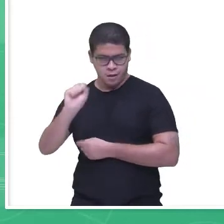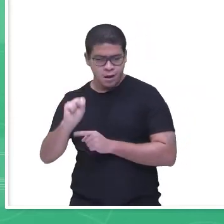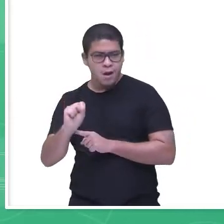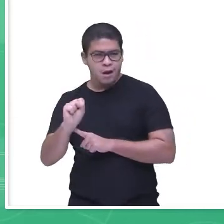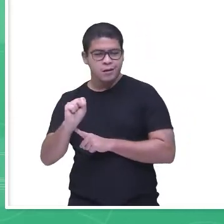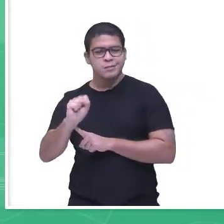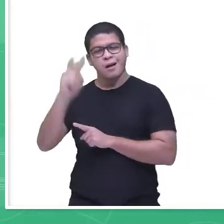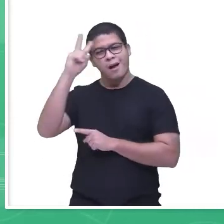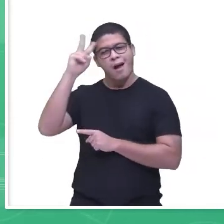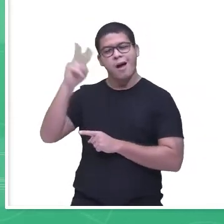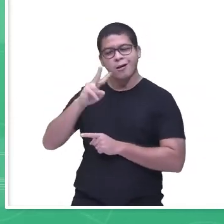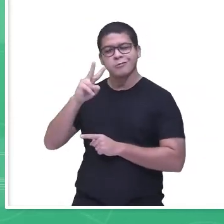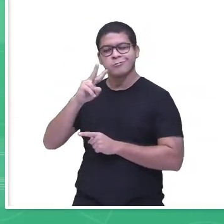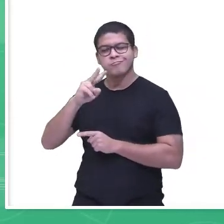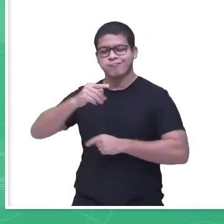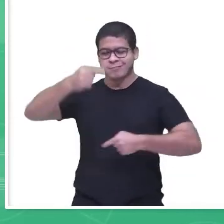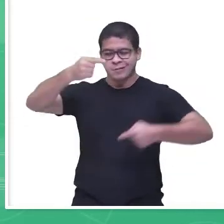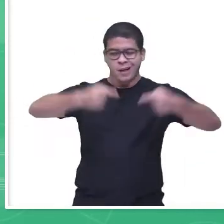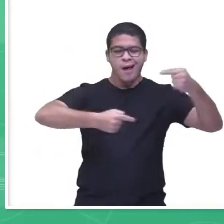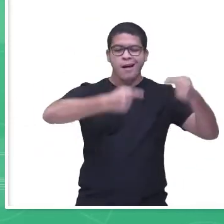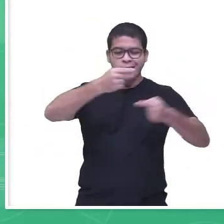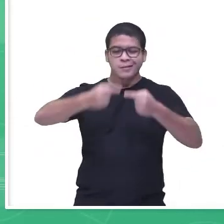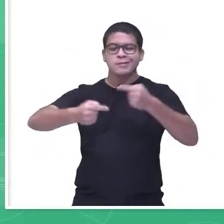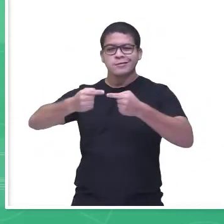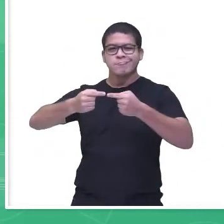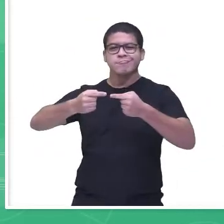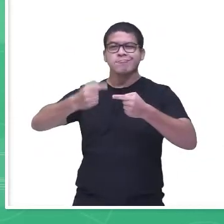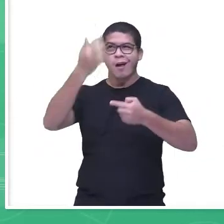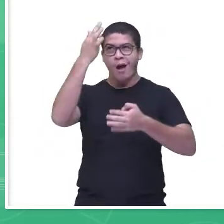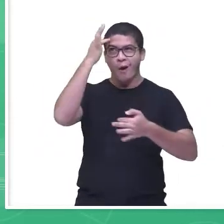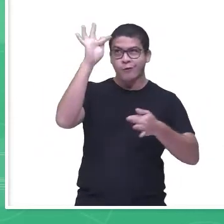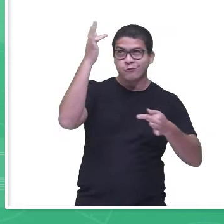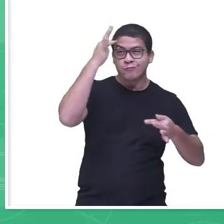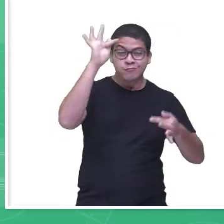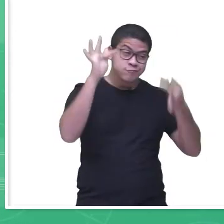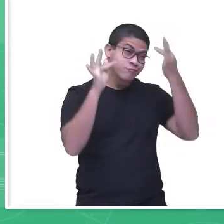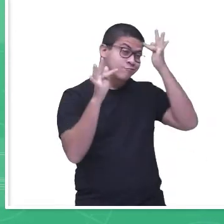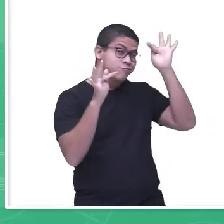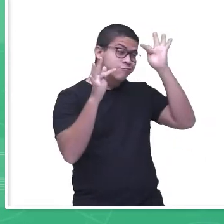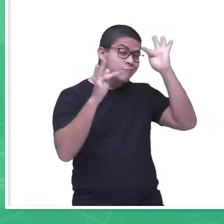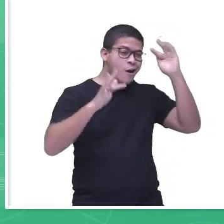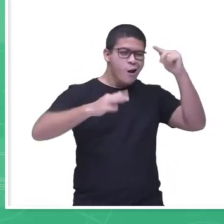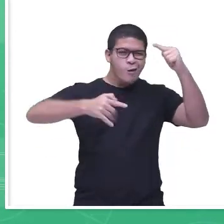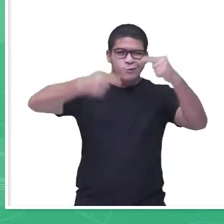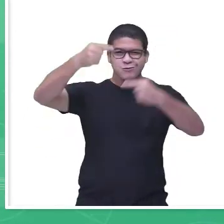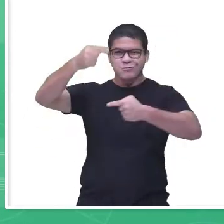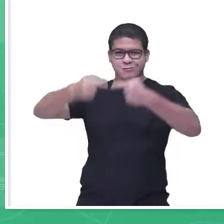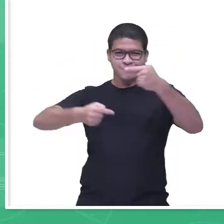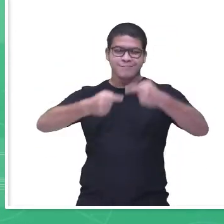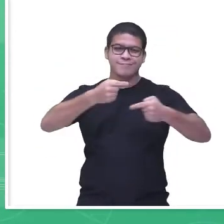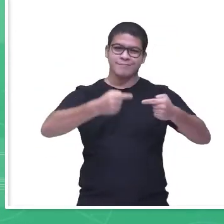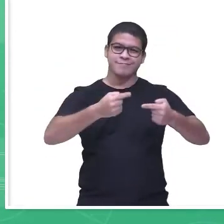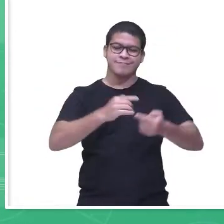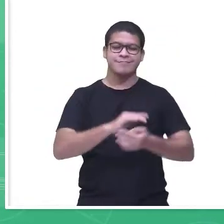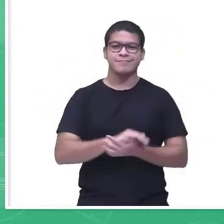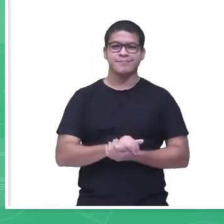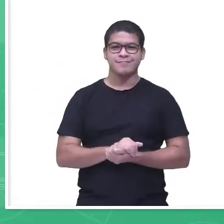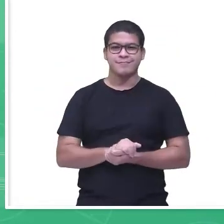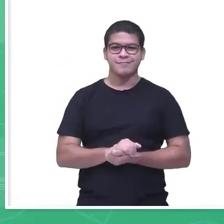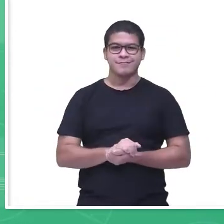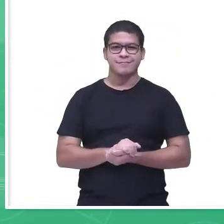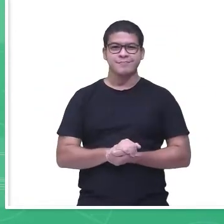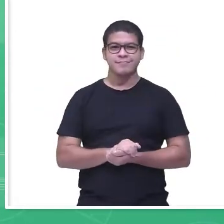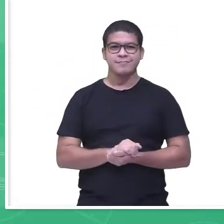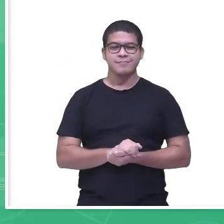história da filosofia, dentro do seu pensamento filosófico, do momento em que ele esteve presente aqui, tá? Vamos lá.